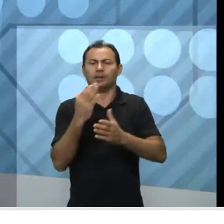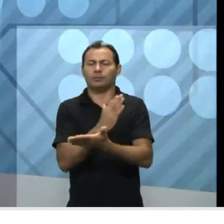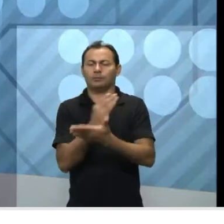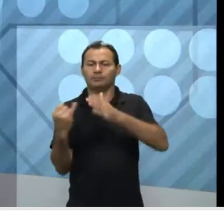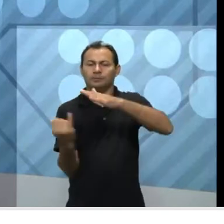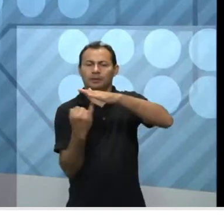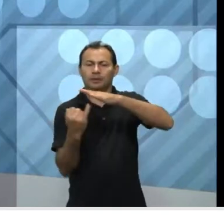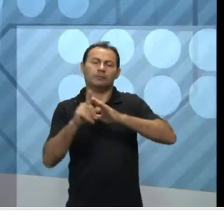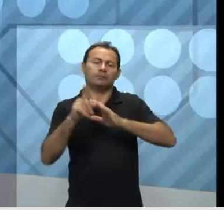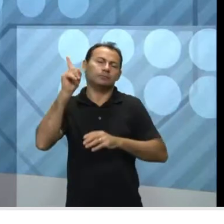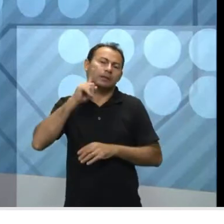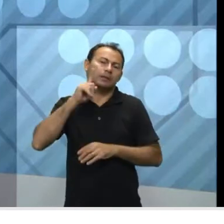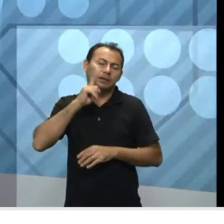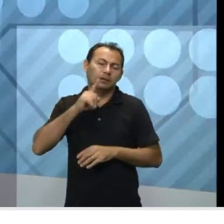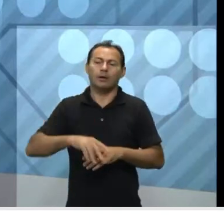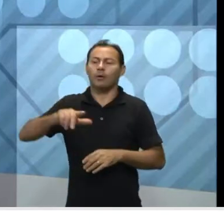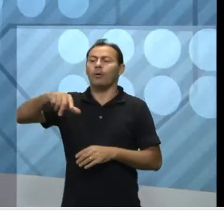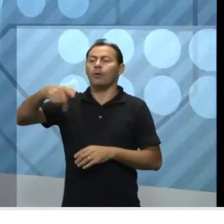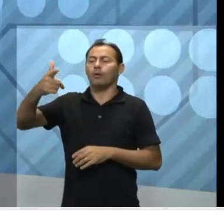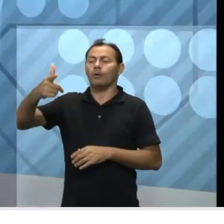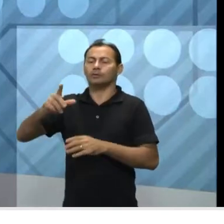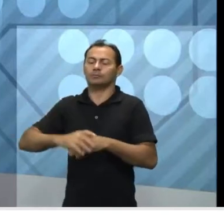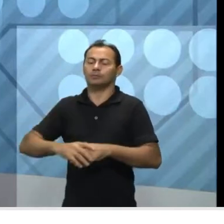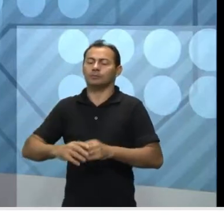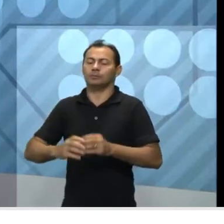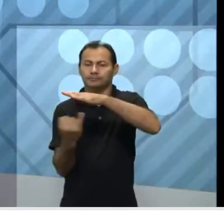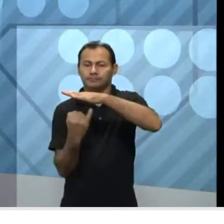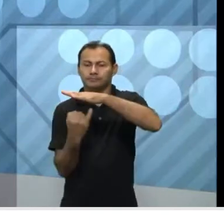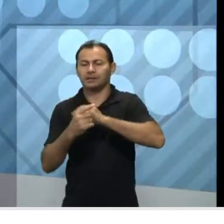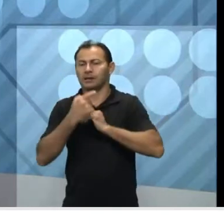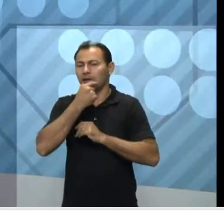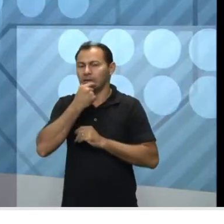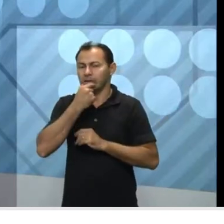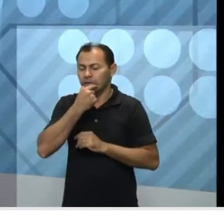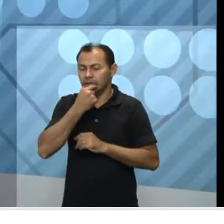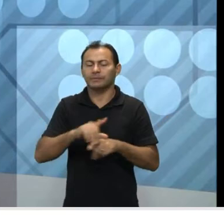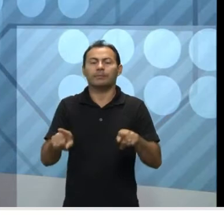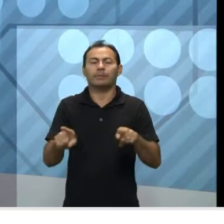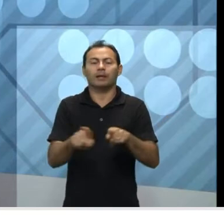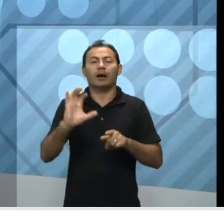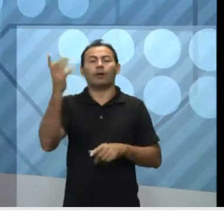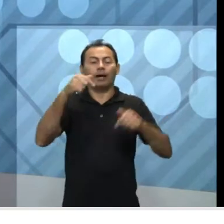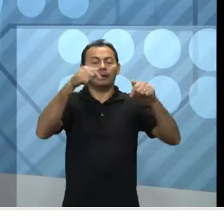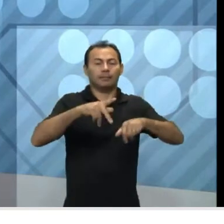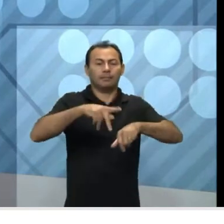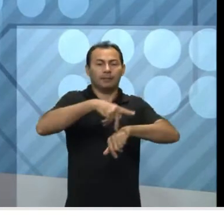na Inglaterra, e também acontece isso aqui no nosso país. Então nós vamos ver que em